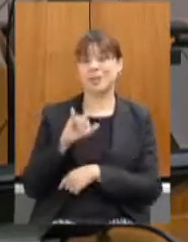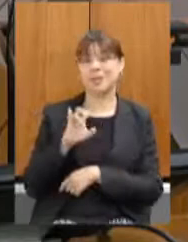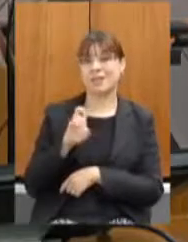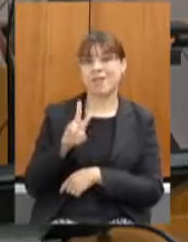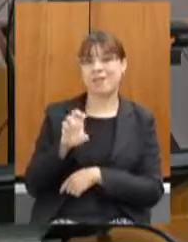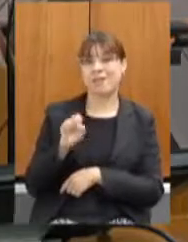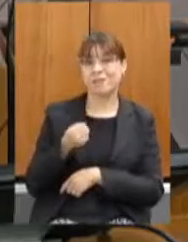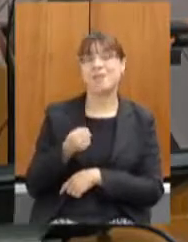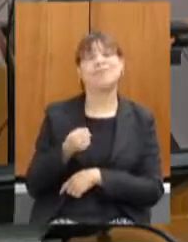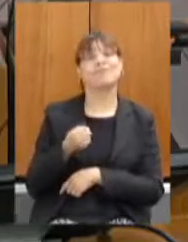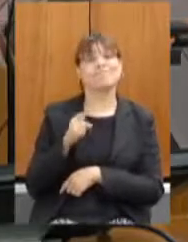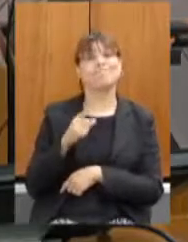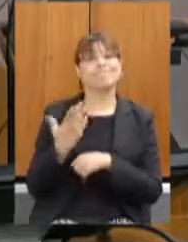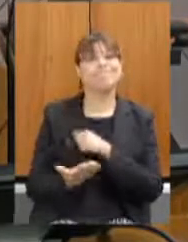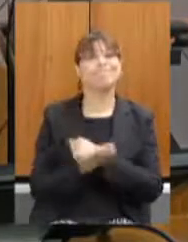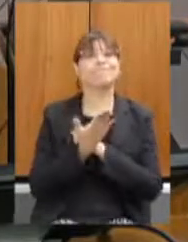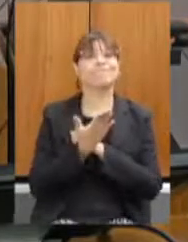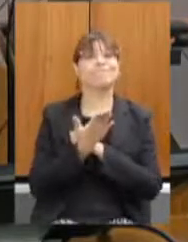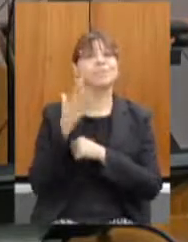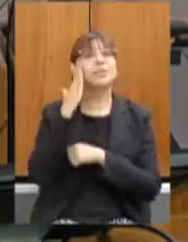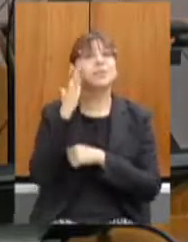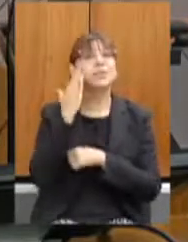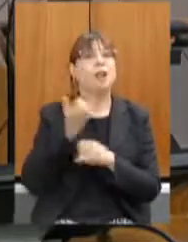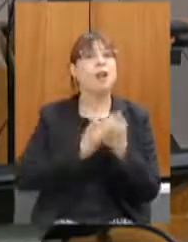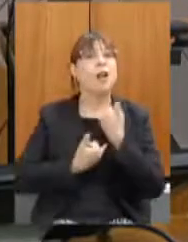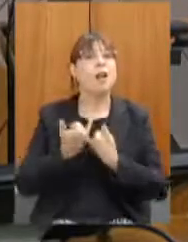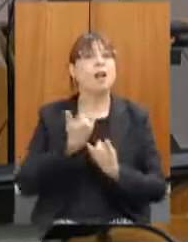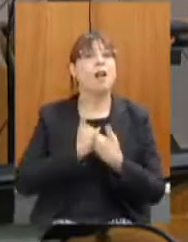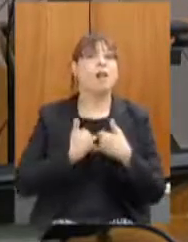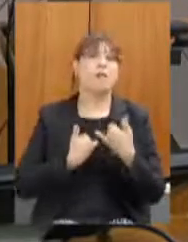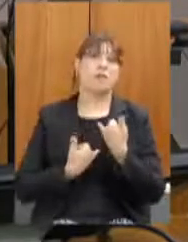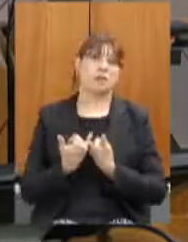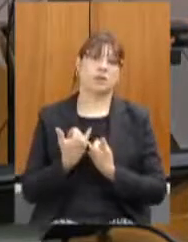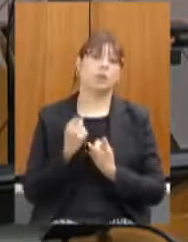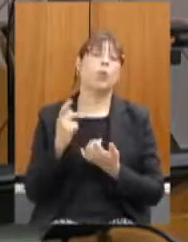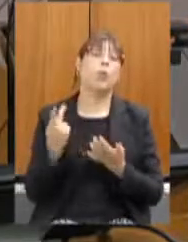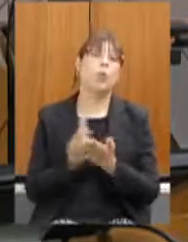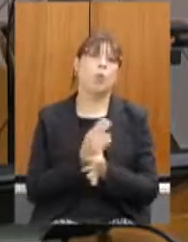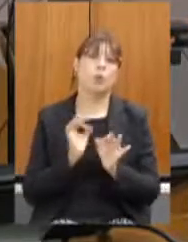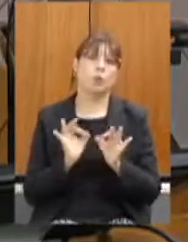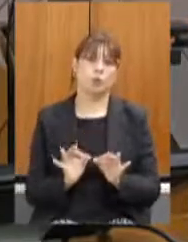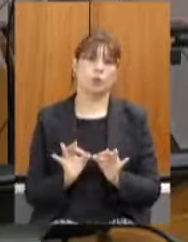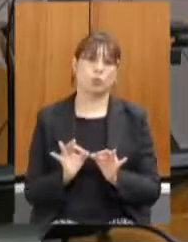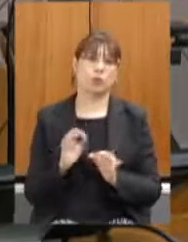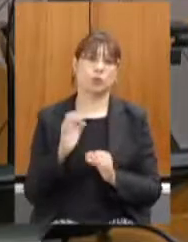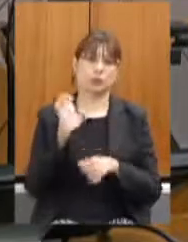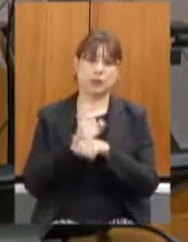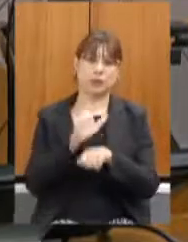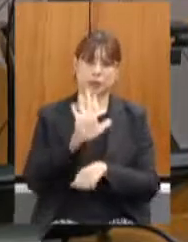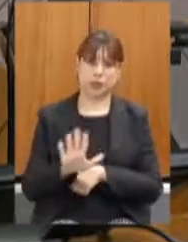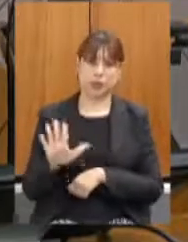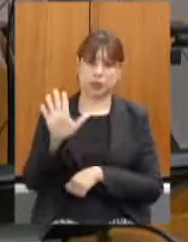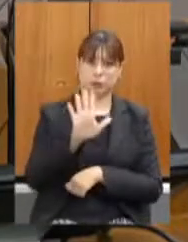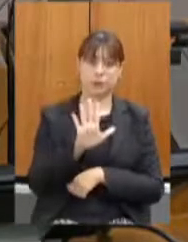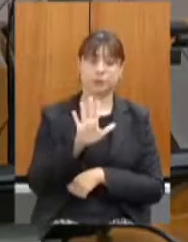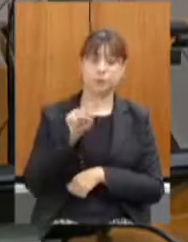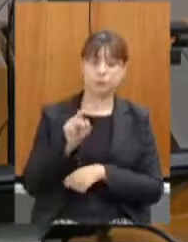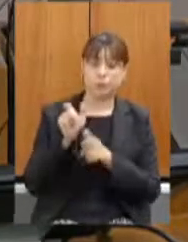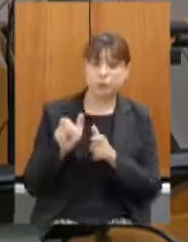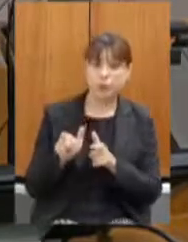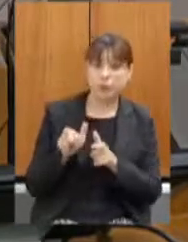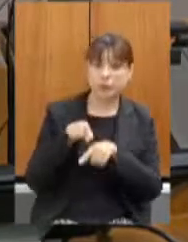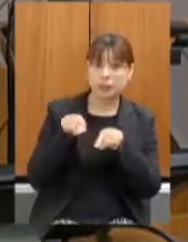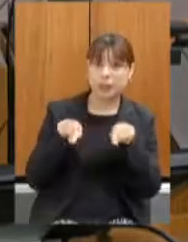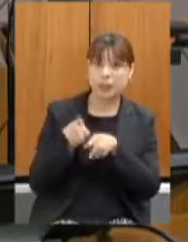onde nós ficamos sabendo através da notificação o que está acontecendo no estado como um todo e essa sala de situação